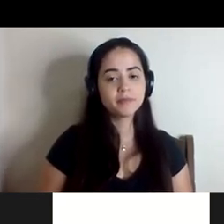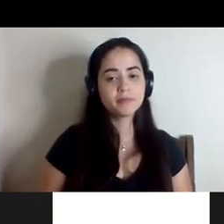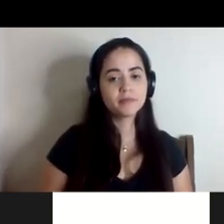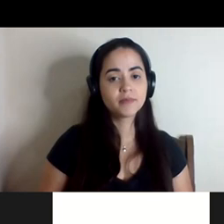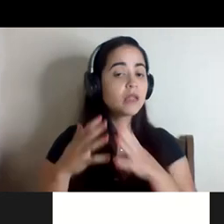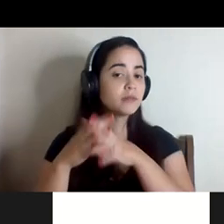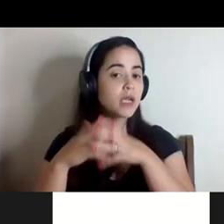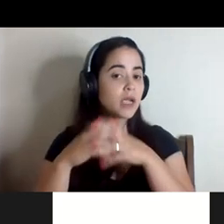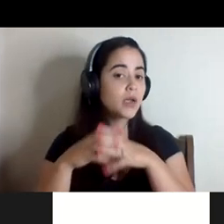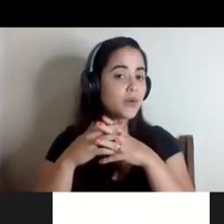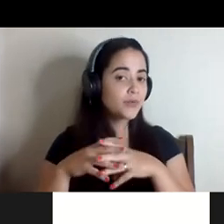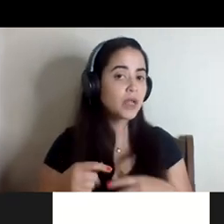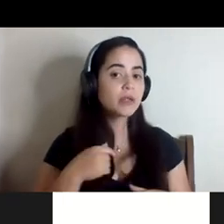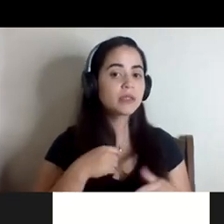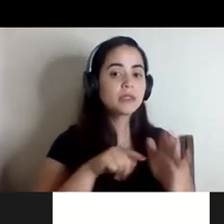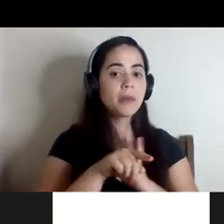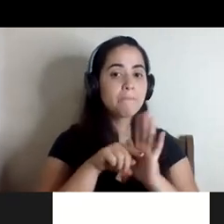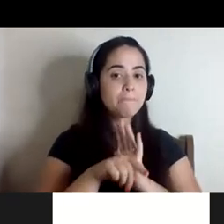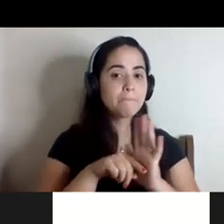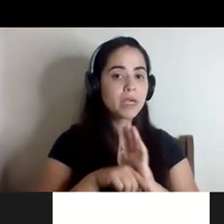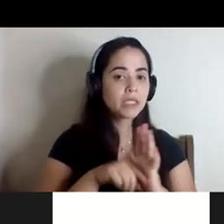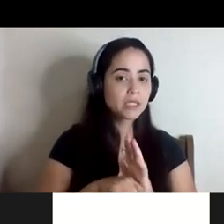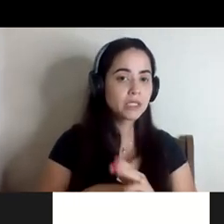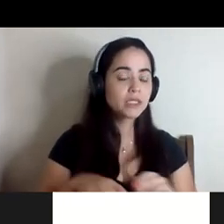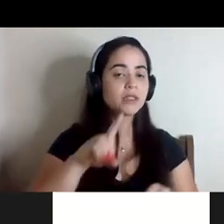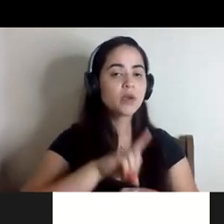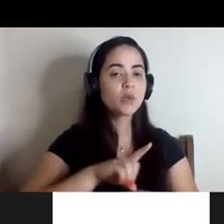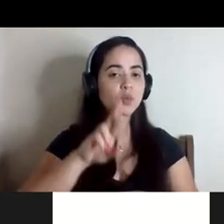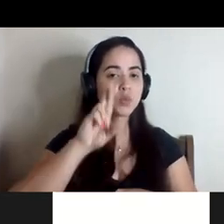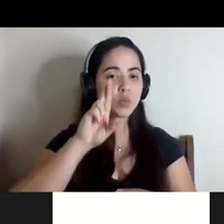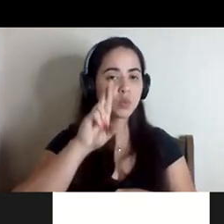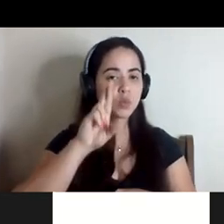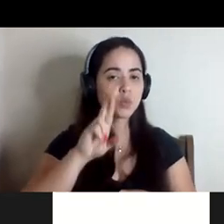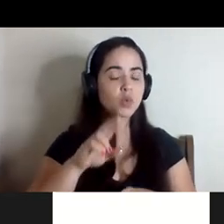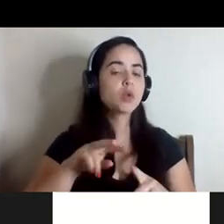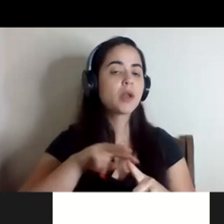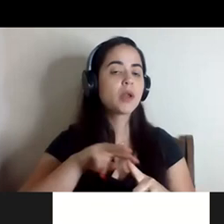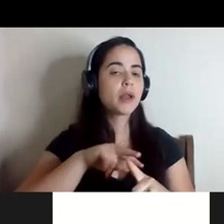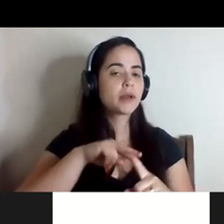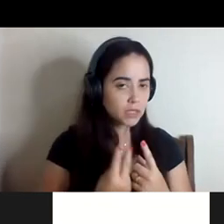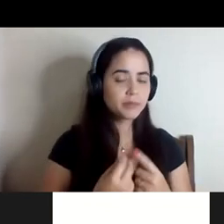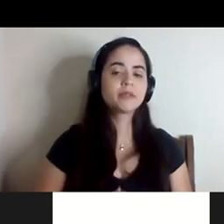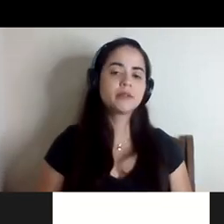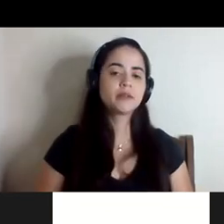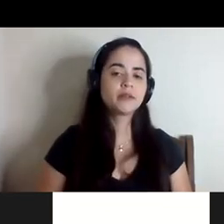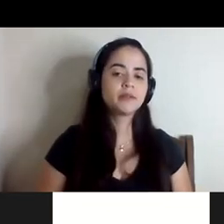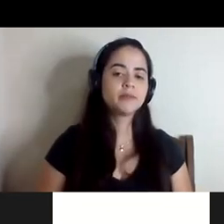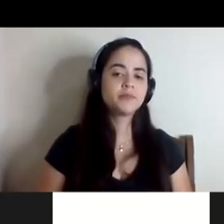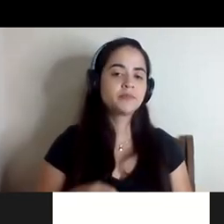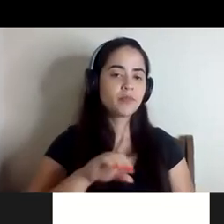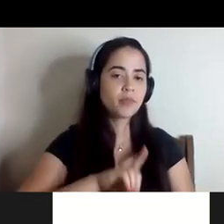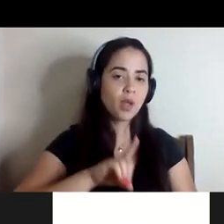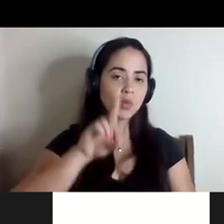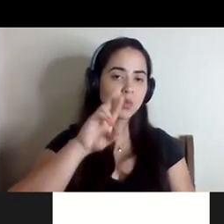isso eu reflito nas minhas pesquisas, o meu doutorado foi nessa perspectiva, o